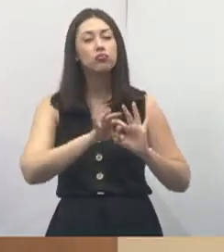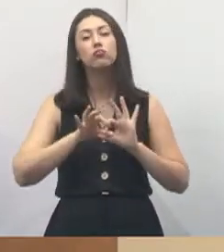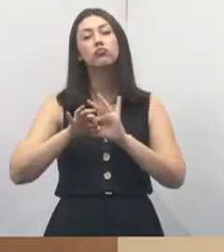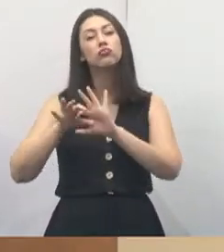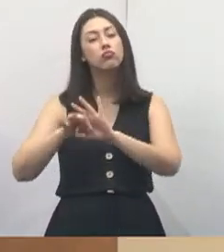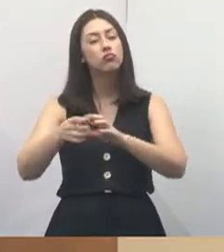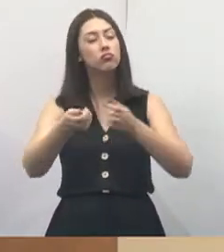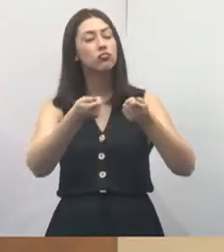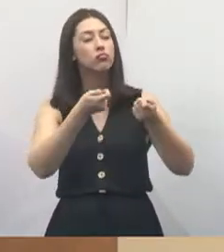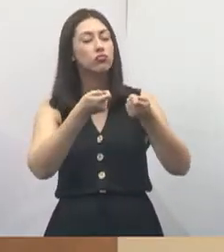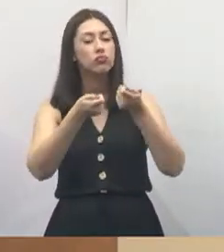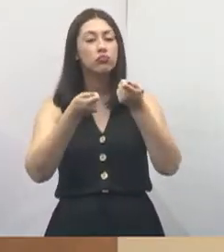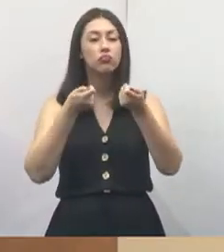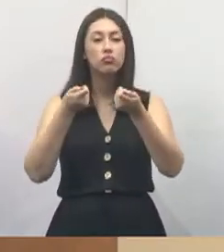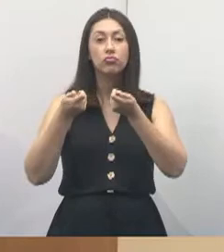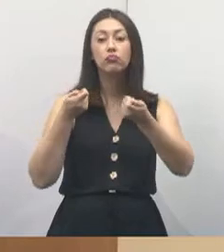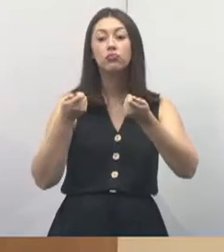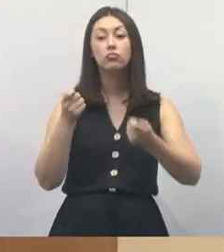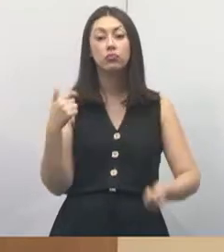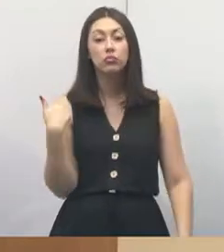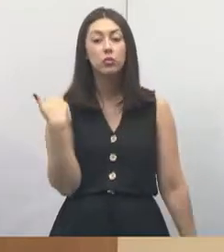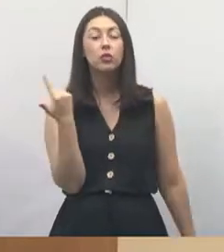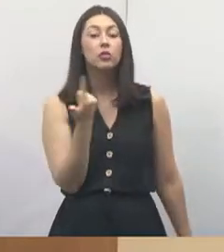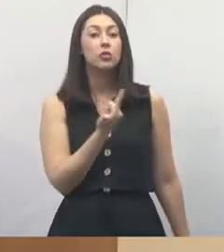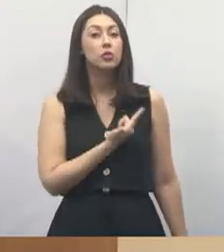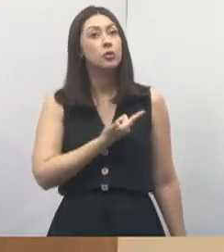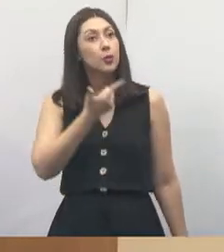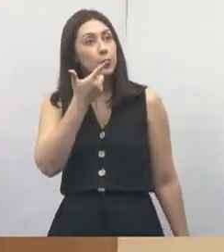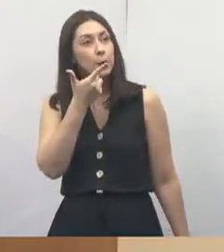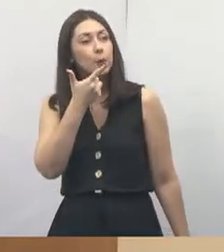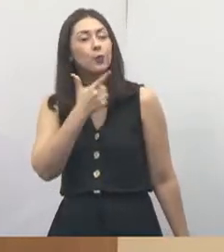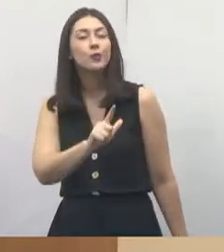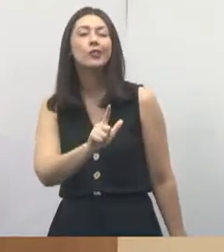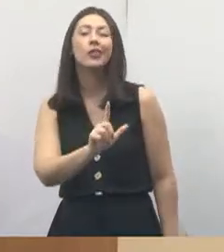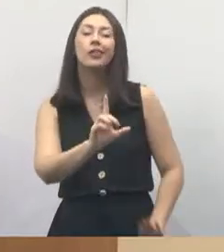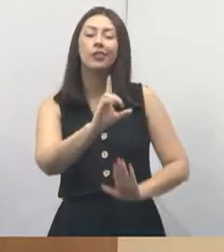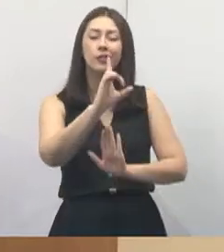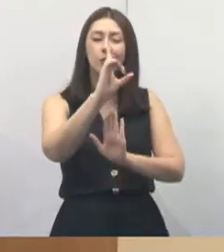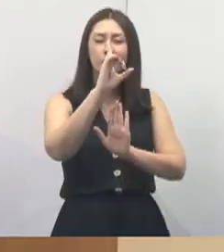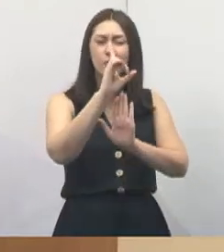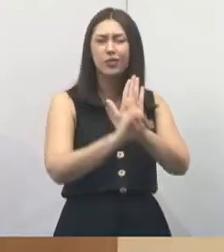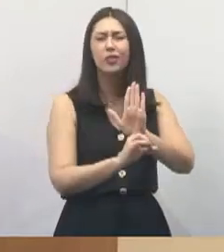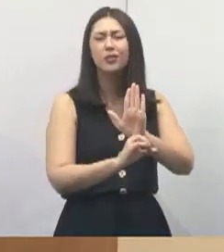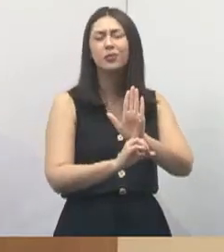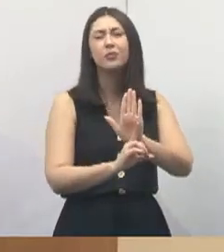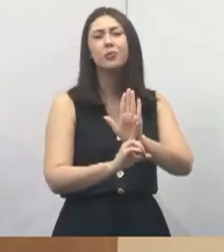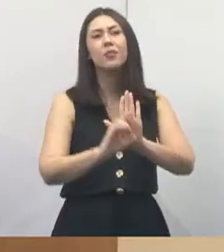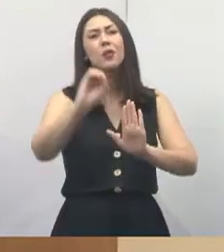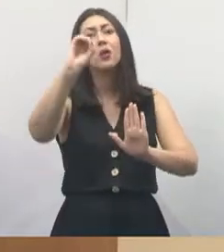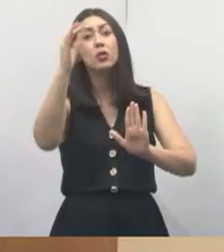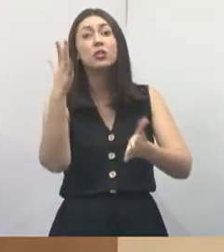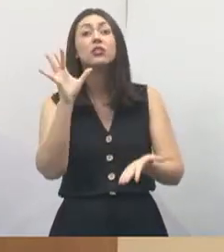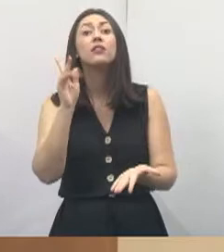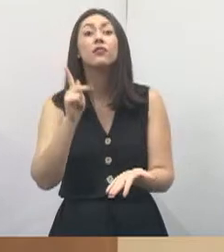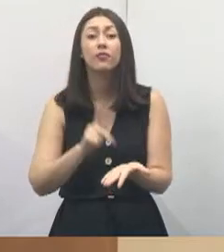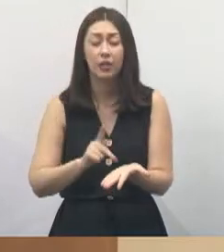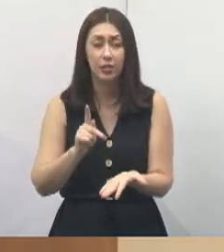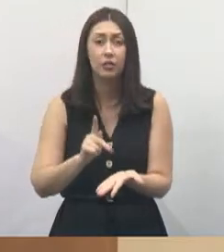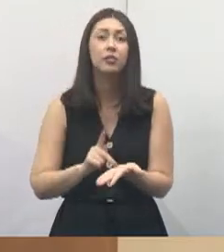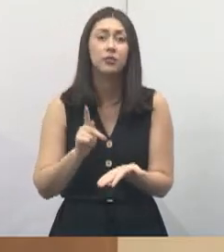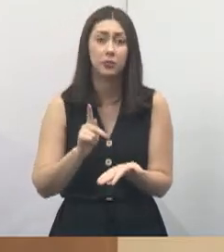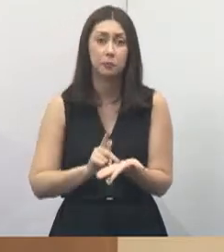de controle, para que esses direitos colocados nas leis possam valer a